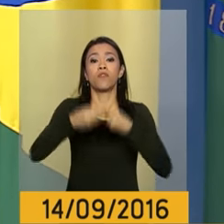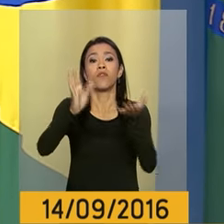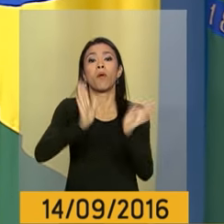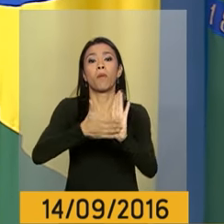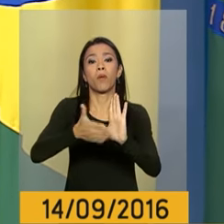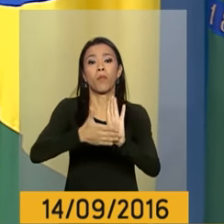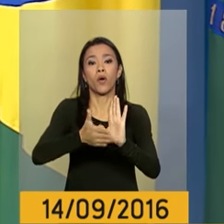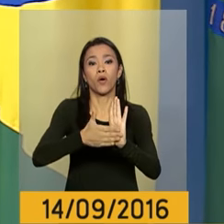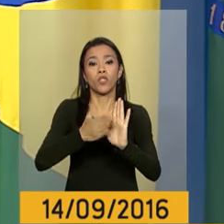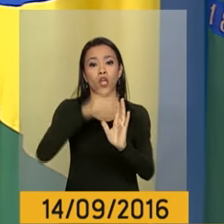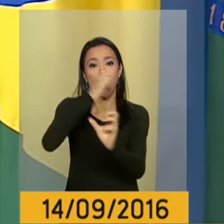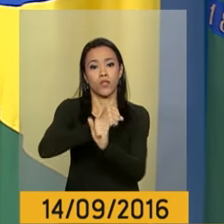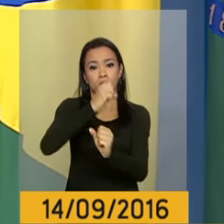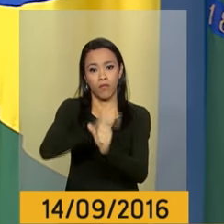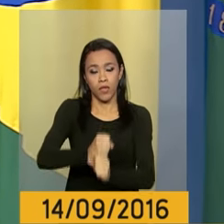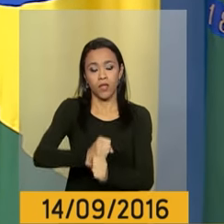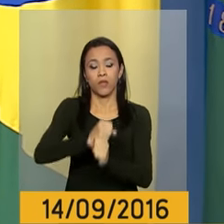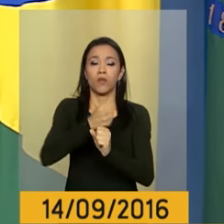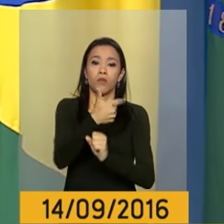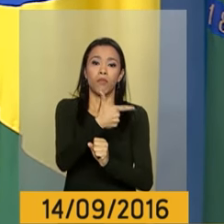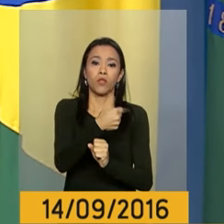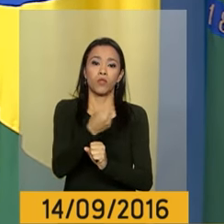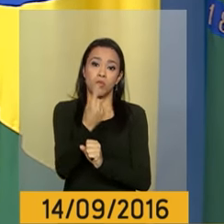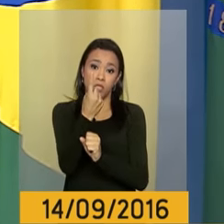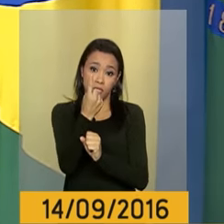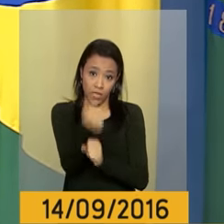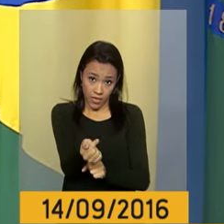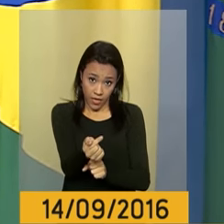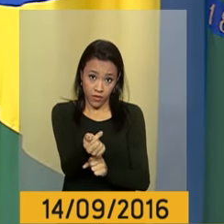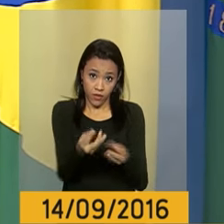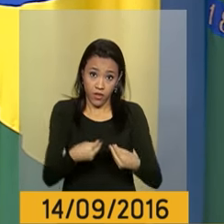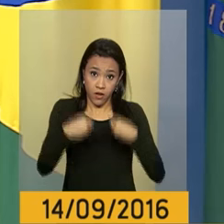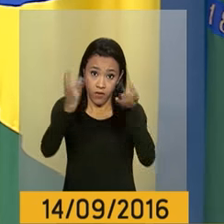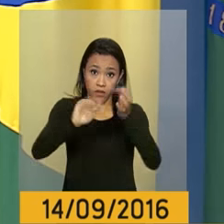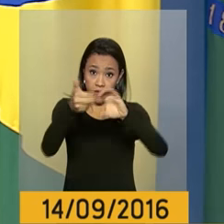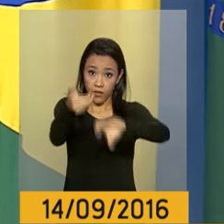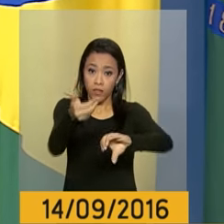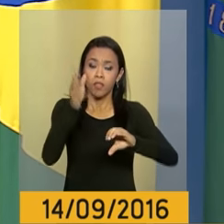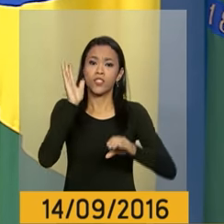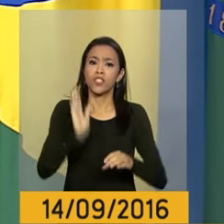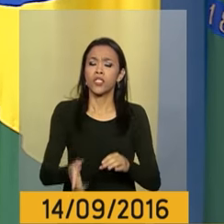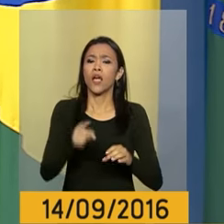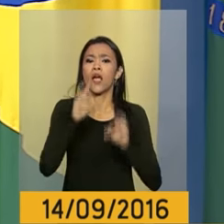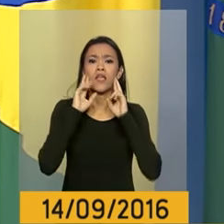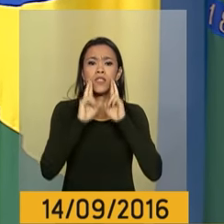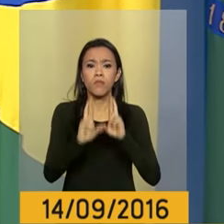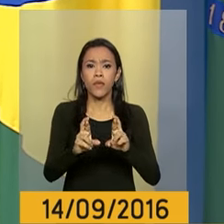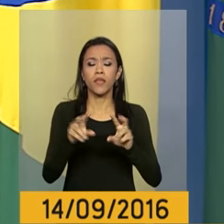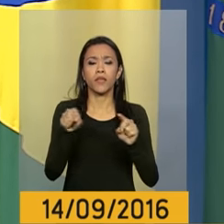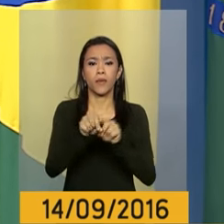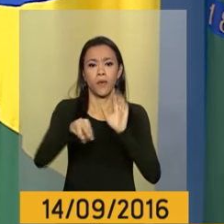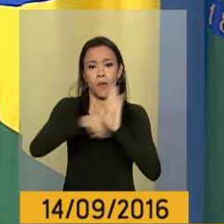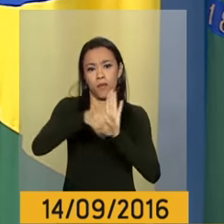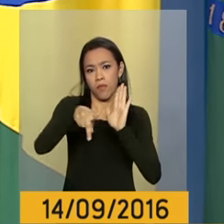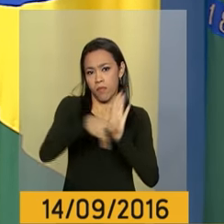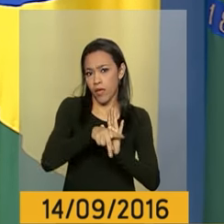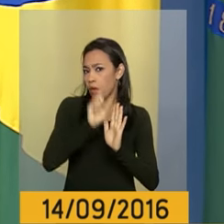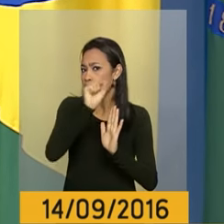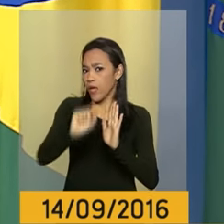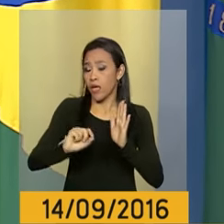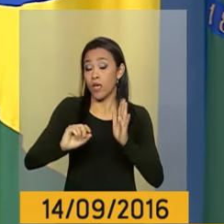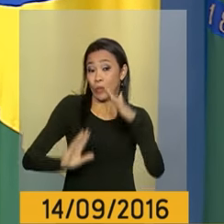proposta de orçamento para 2017 que já leva em conta a proposta de emenda constitucional do